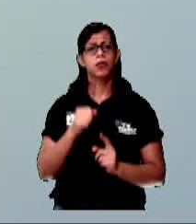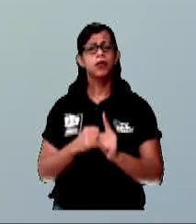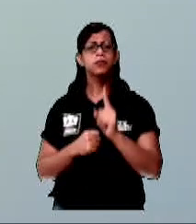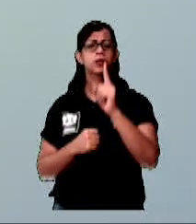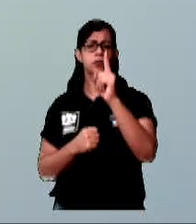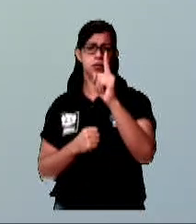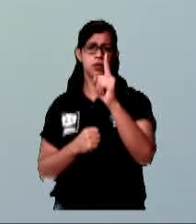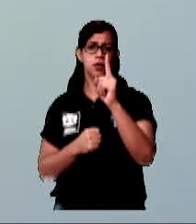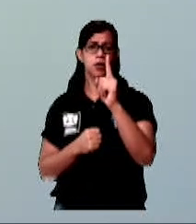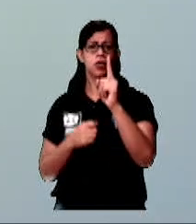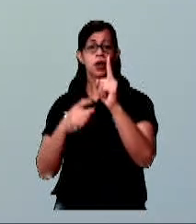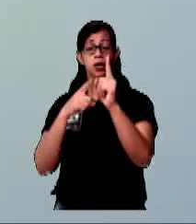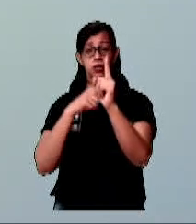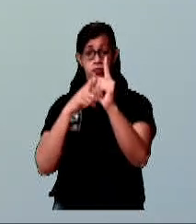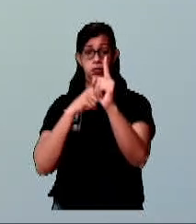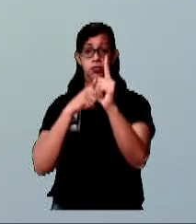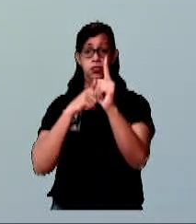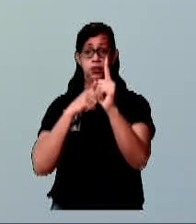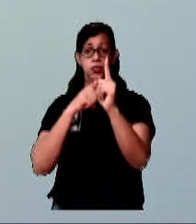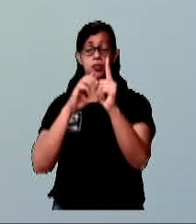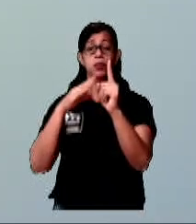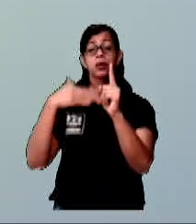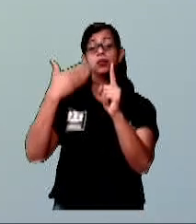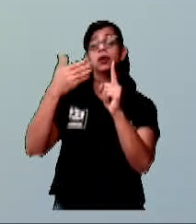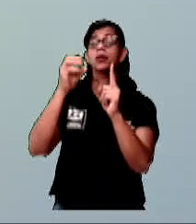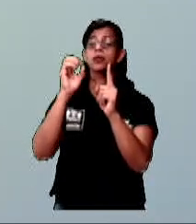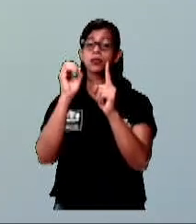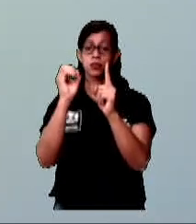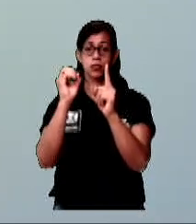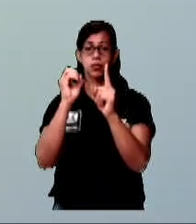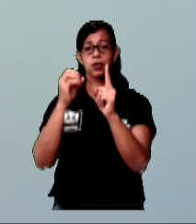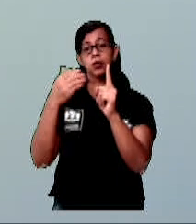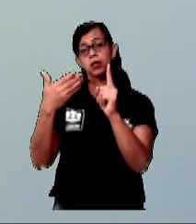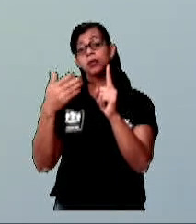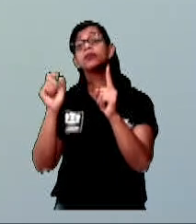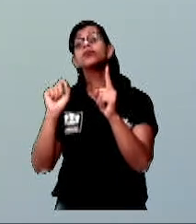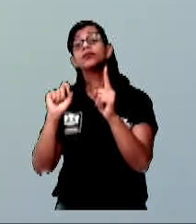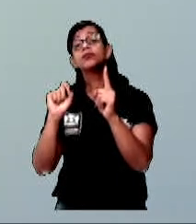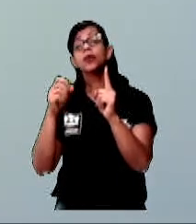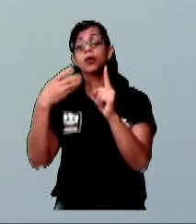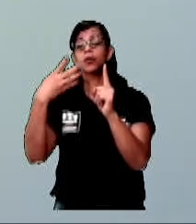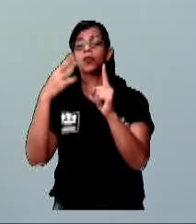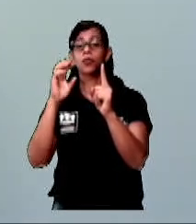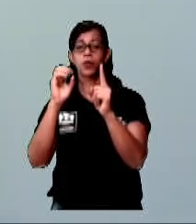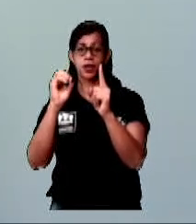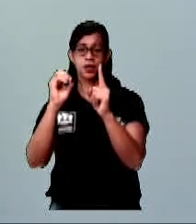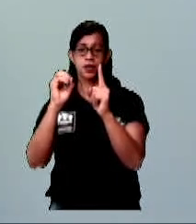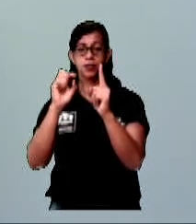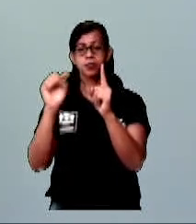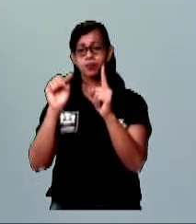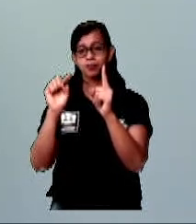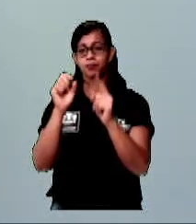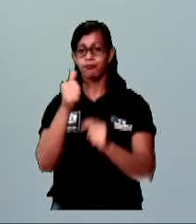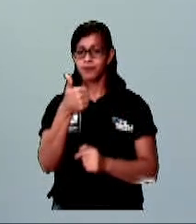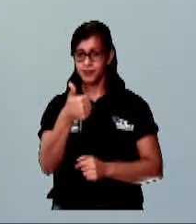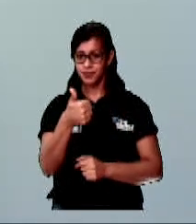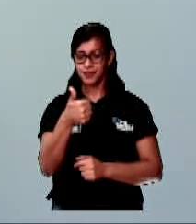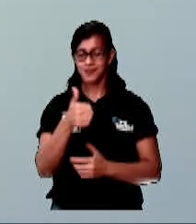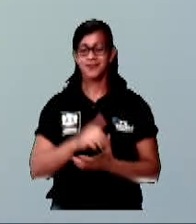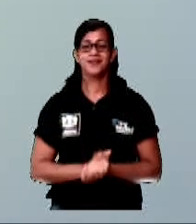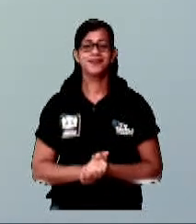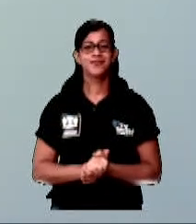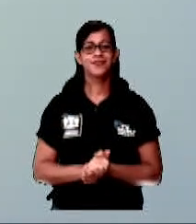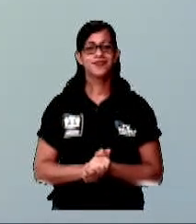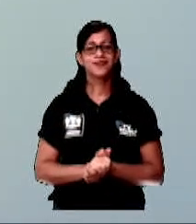tenho para trás do zero, então vai ser o 40, menos 40. Tranquilo, gente? Espero que vocês